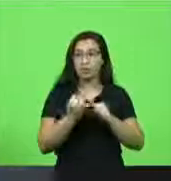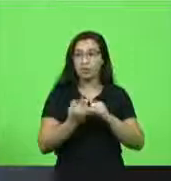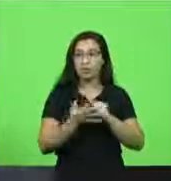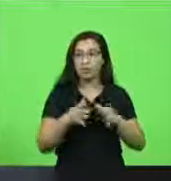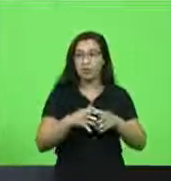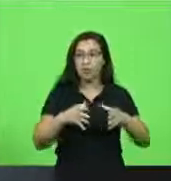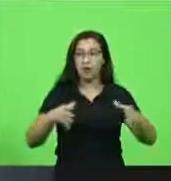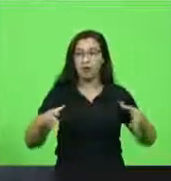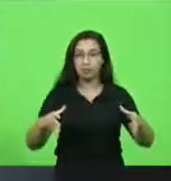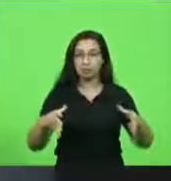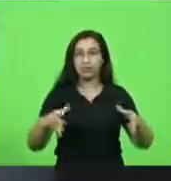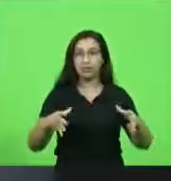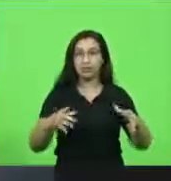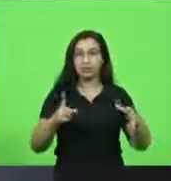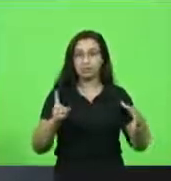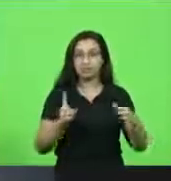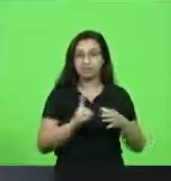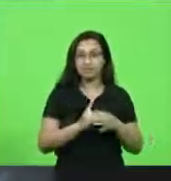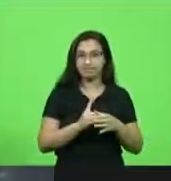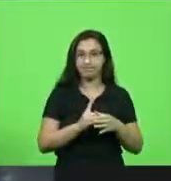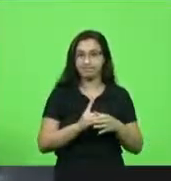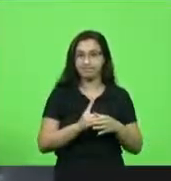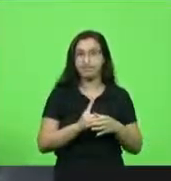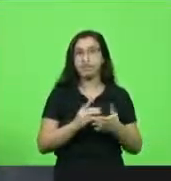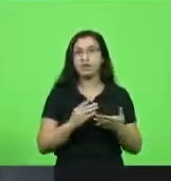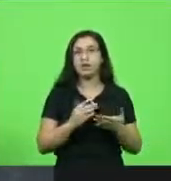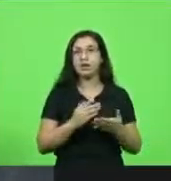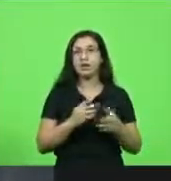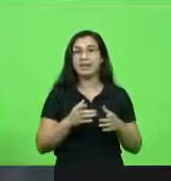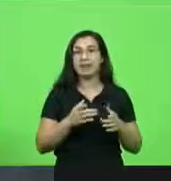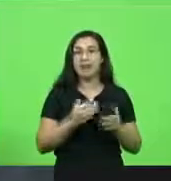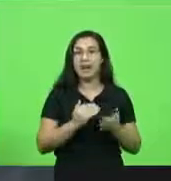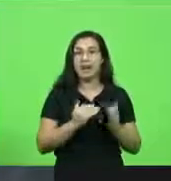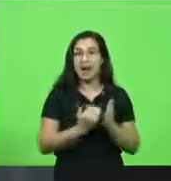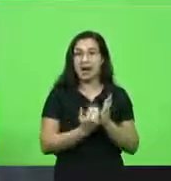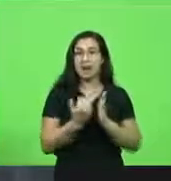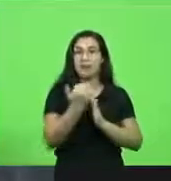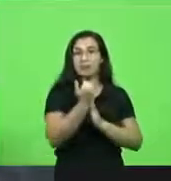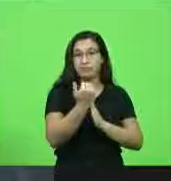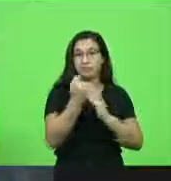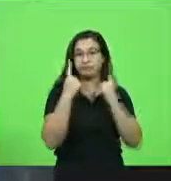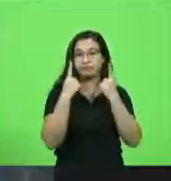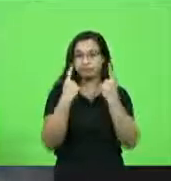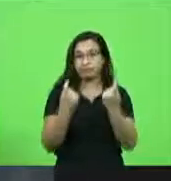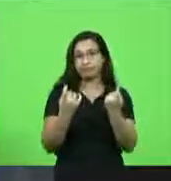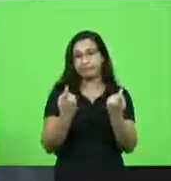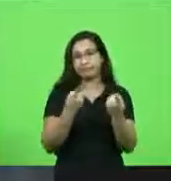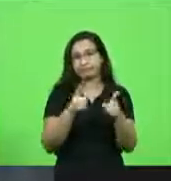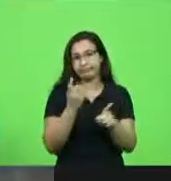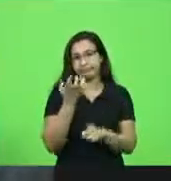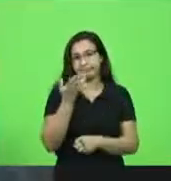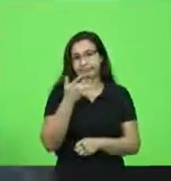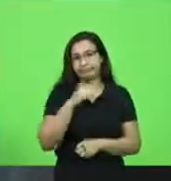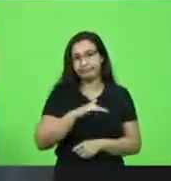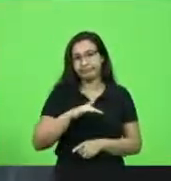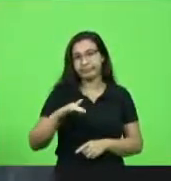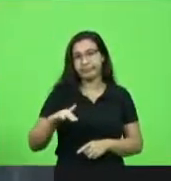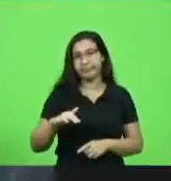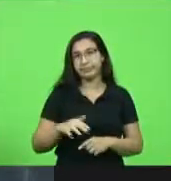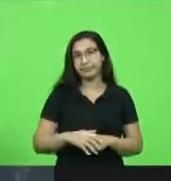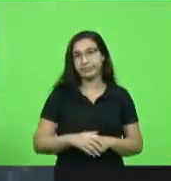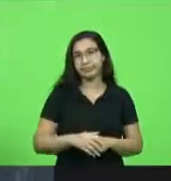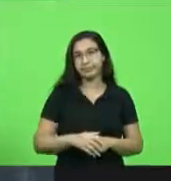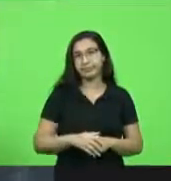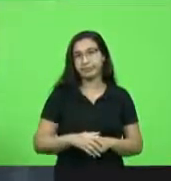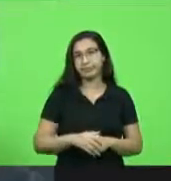isolamento, os dados científicos mostram que está aumentando o caso de violência contra a criança, os casos de agressão